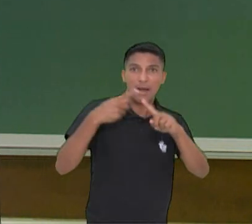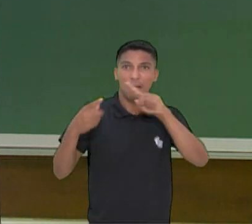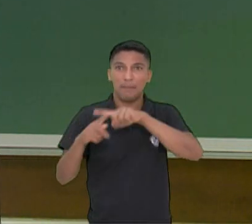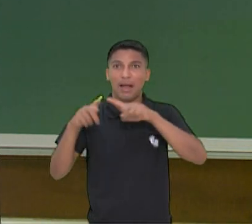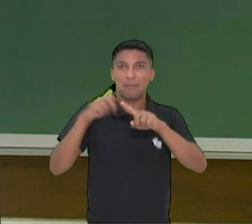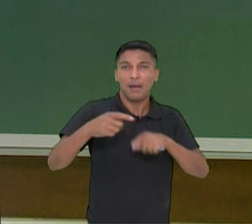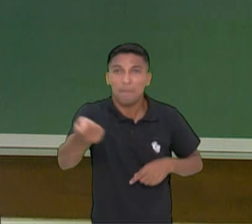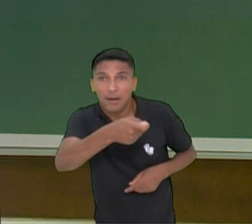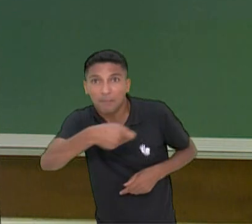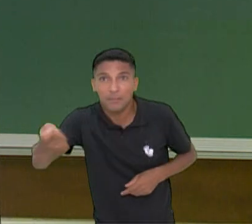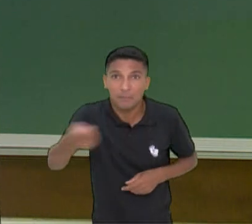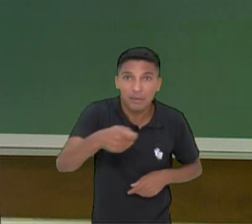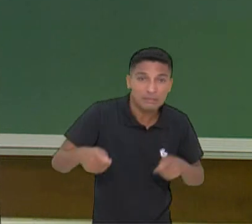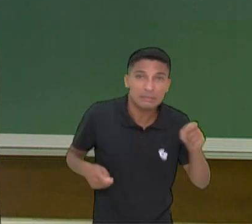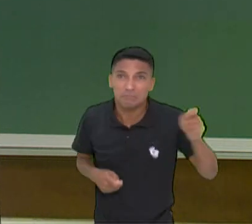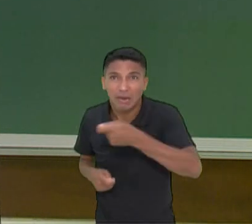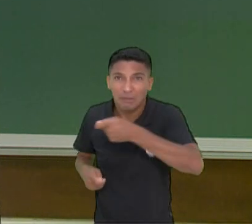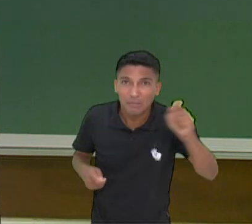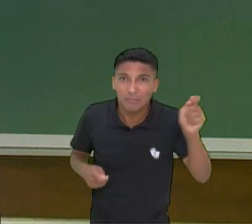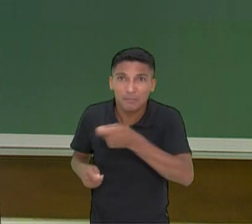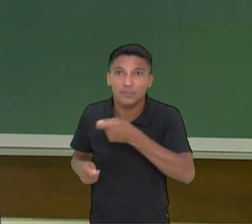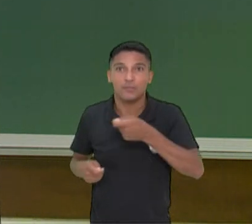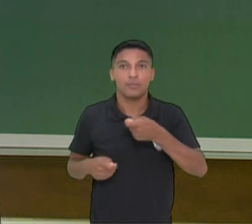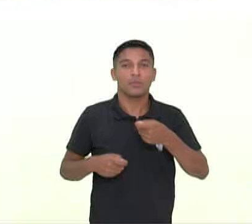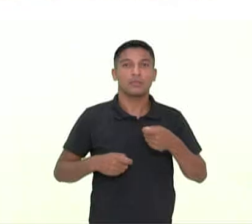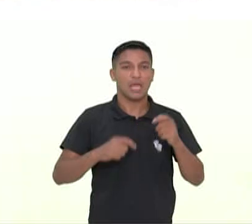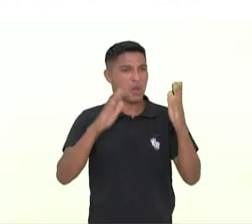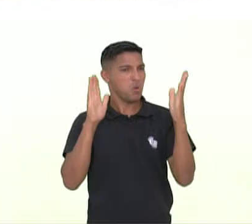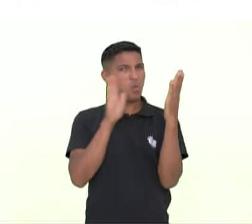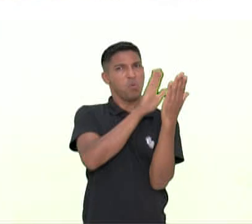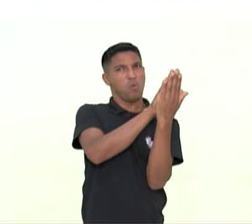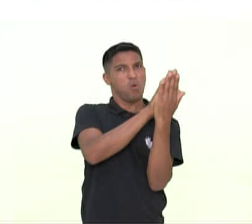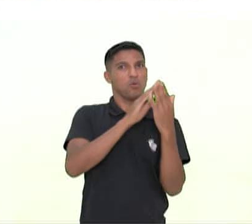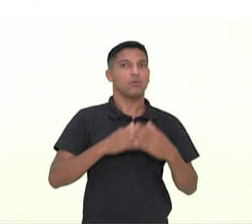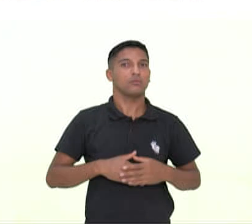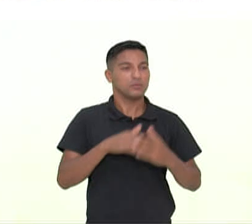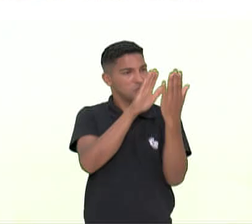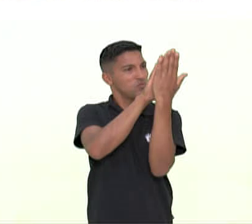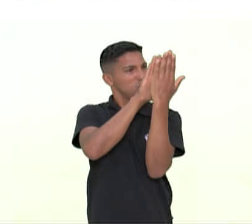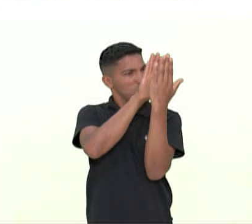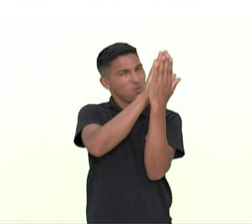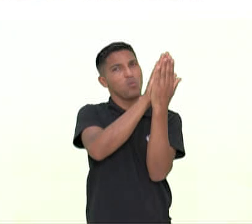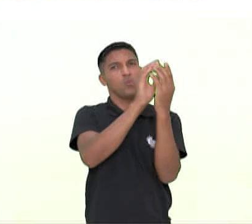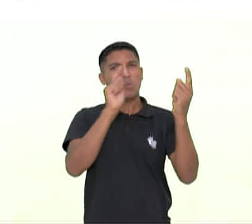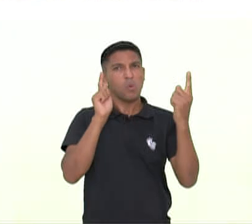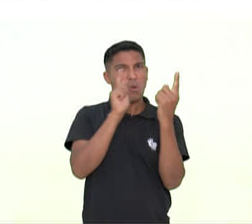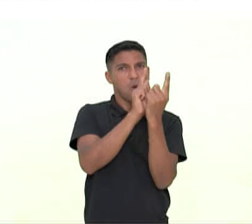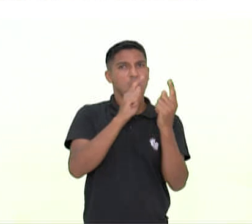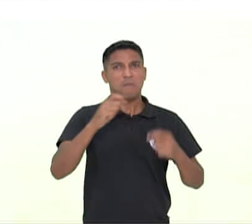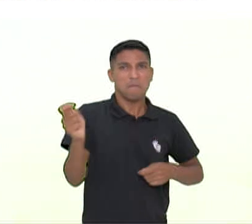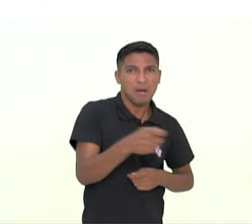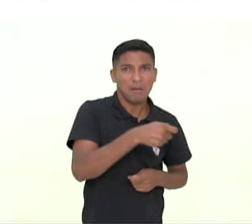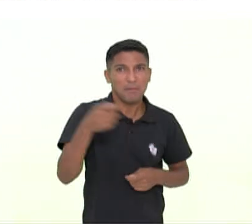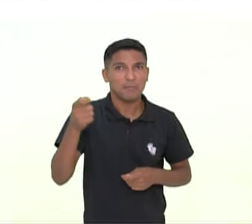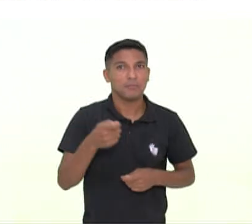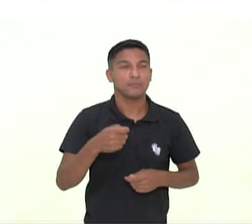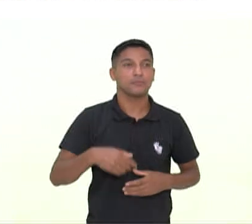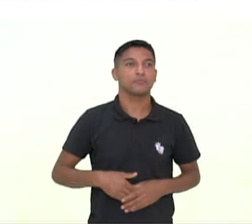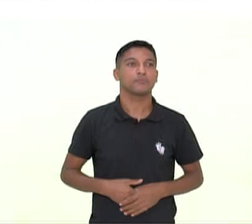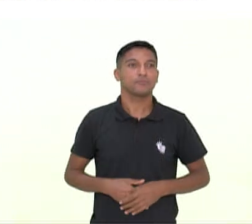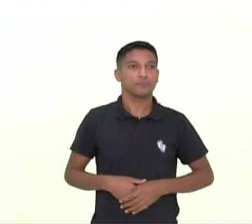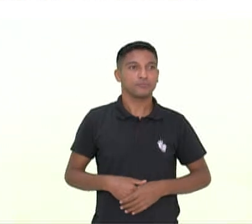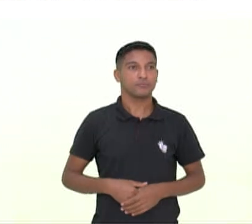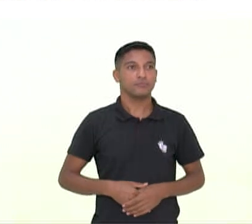no Egito antigo por exemplo as disputas com objetos que mais pareciam lanças serviam de comemoração